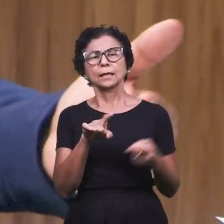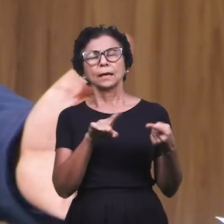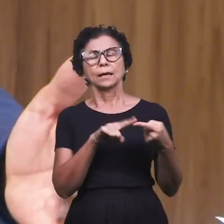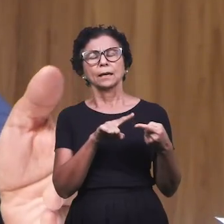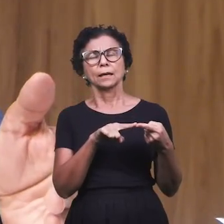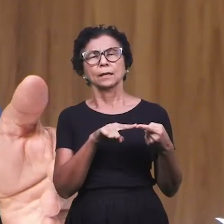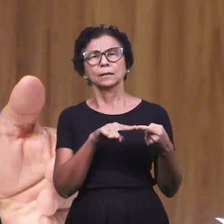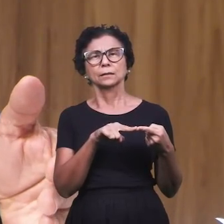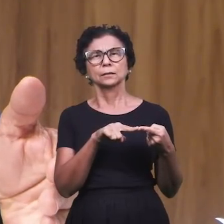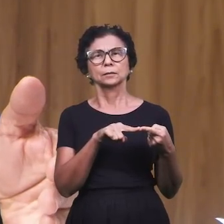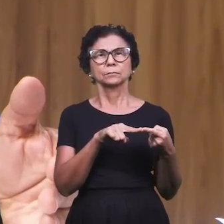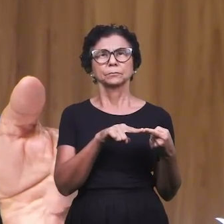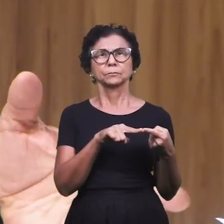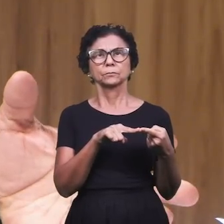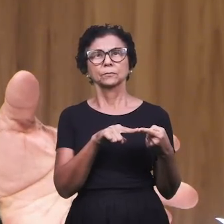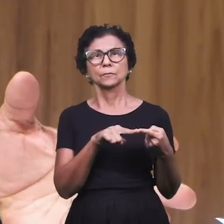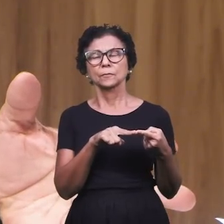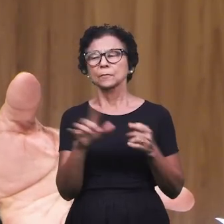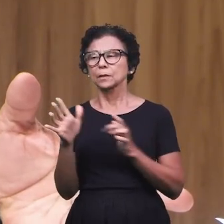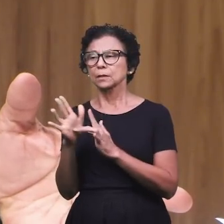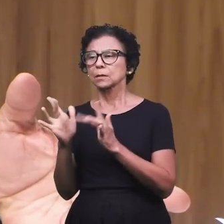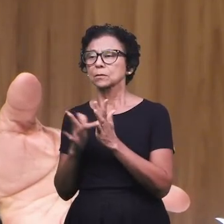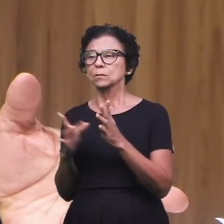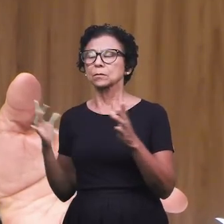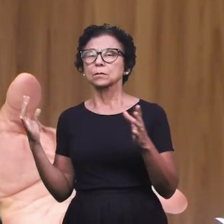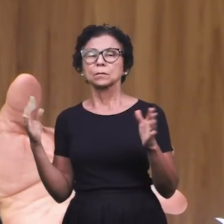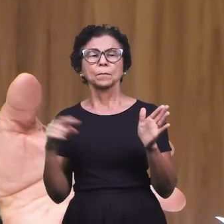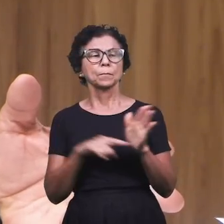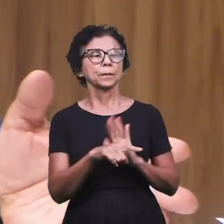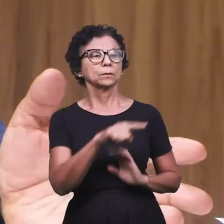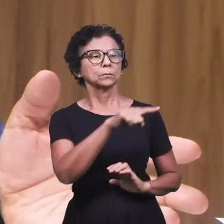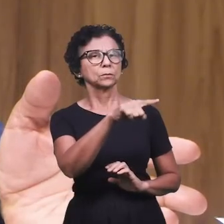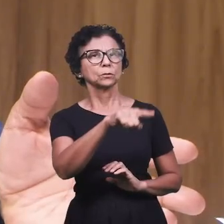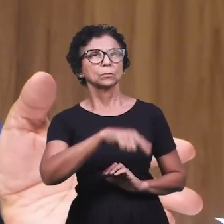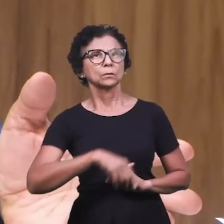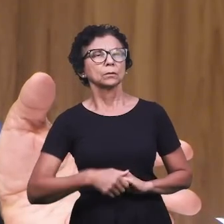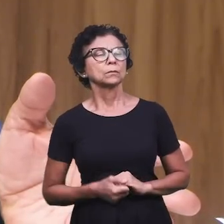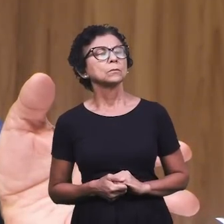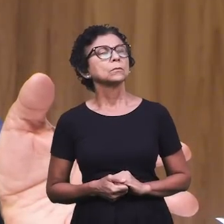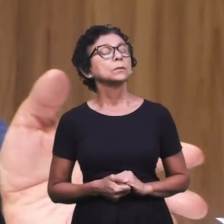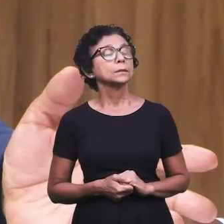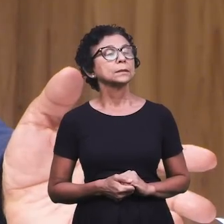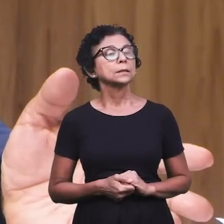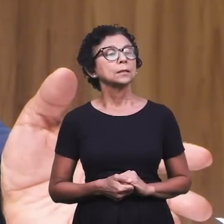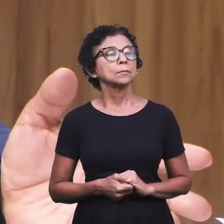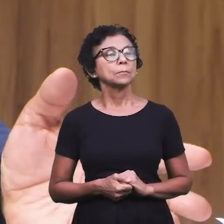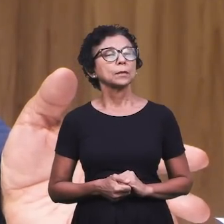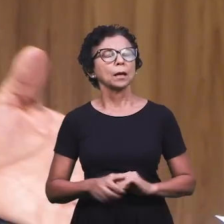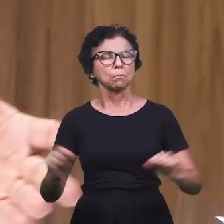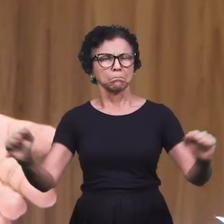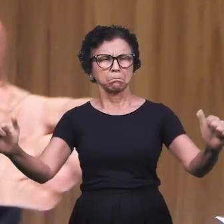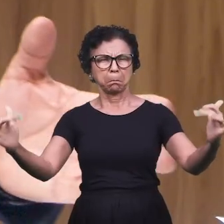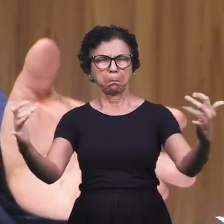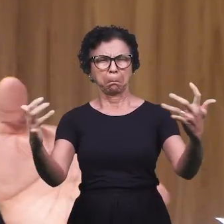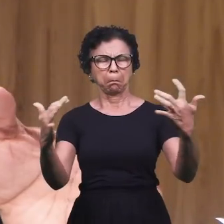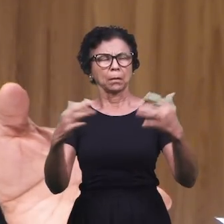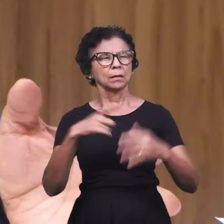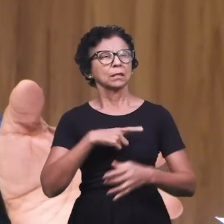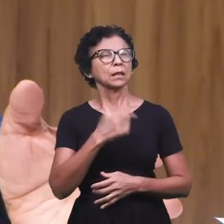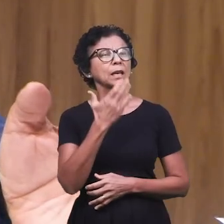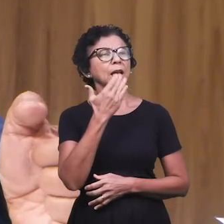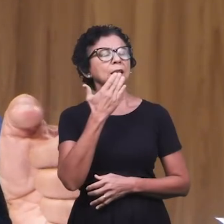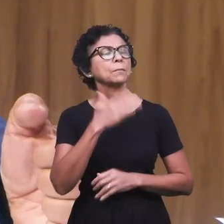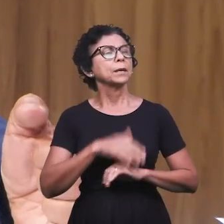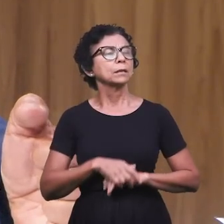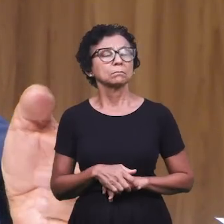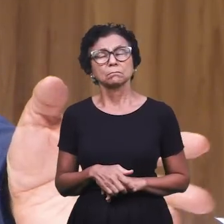que Jesus perguntou, vem cá, tem aí algum alimento para a multidão? Ô Senhor, nós temos aqui 5 pães